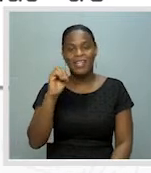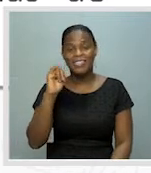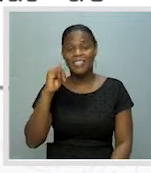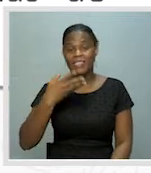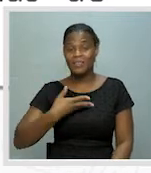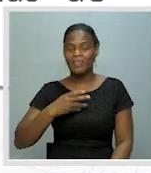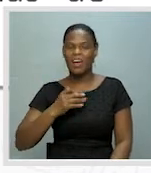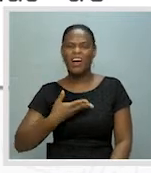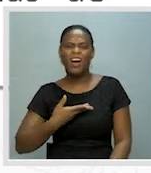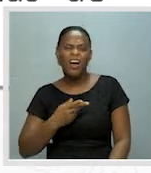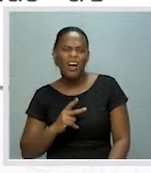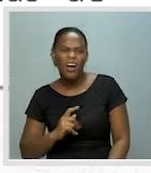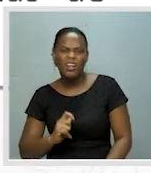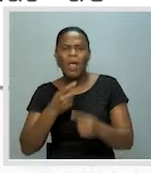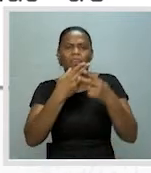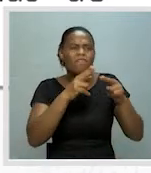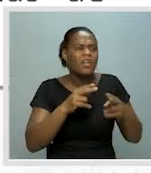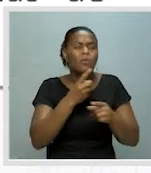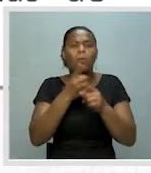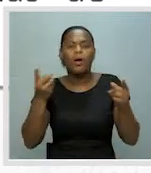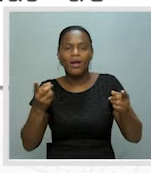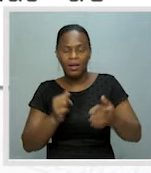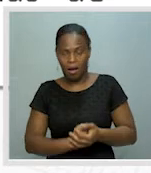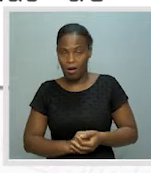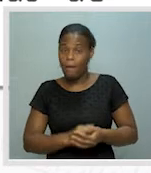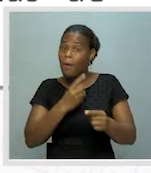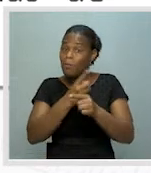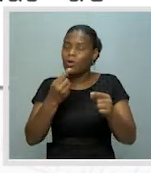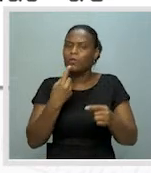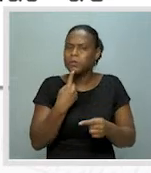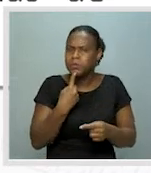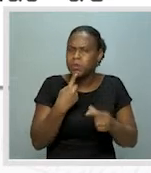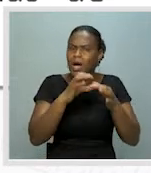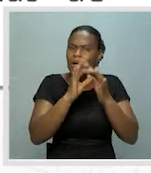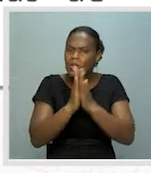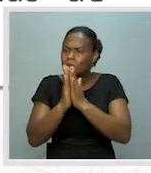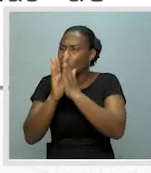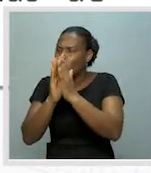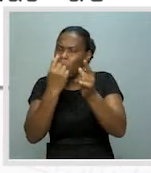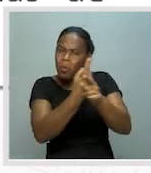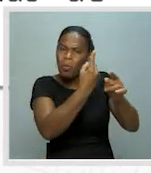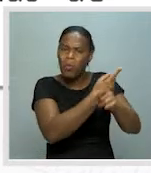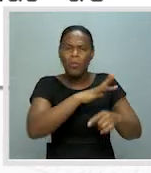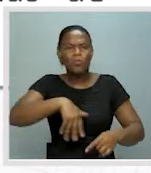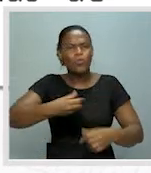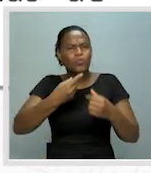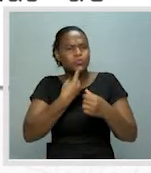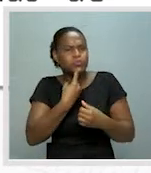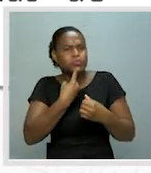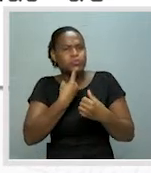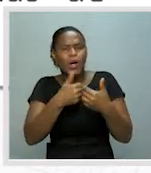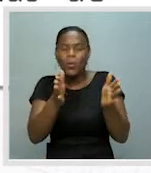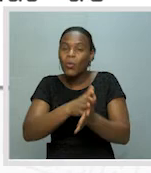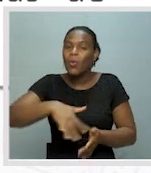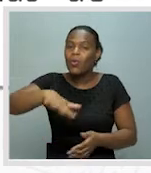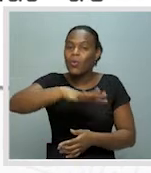é diverso? É diverso justamente porque existem várias religiões por toda a parte do mundo. E todos